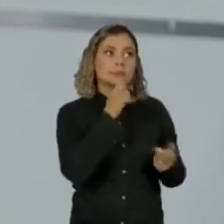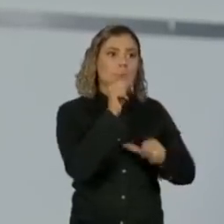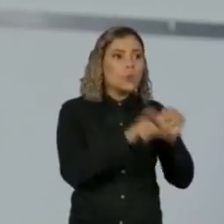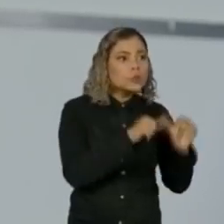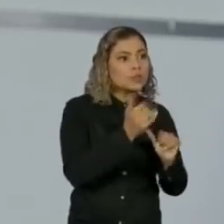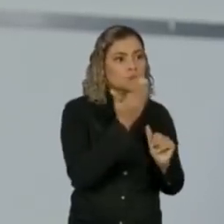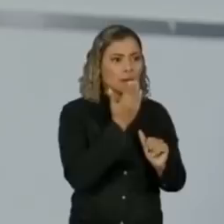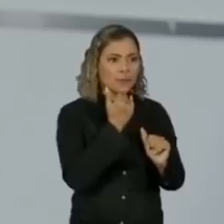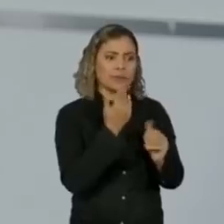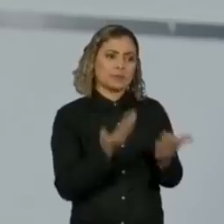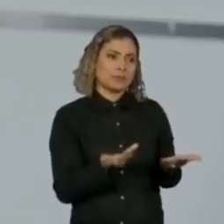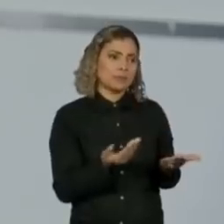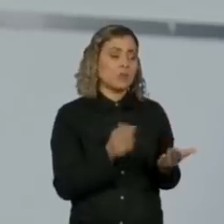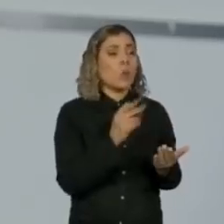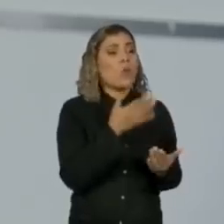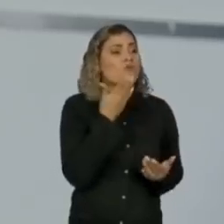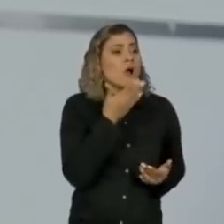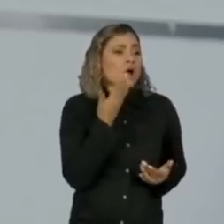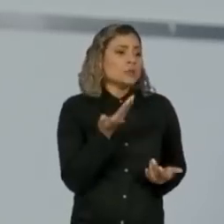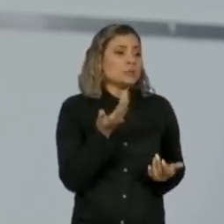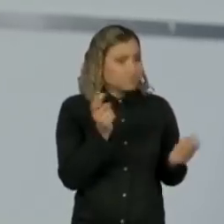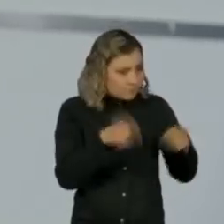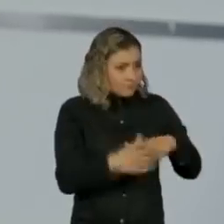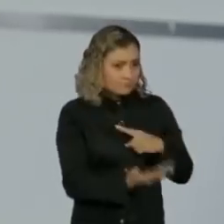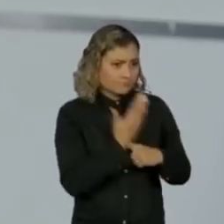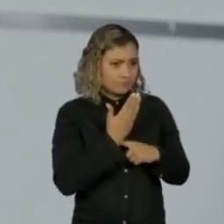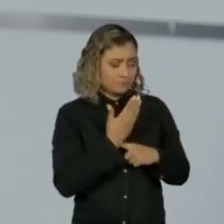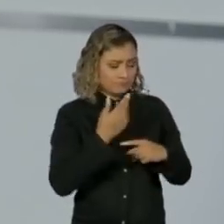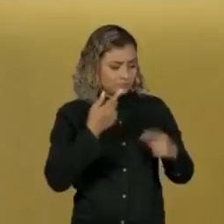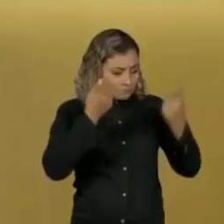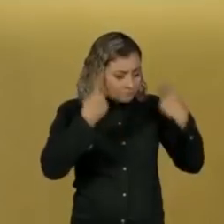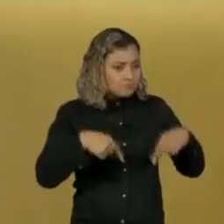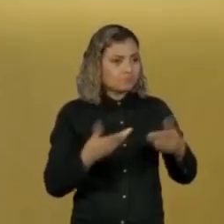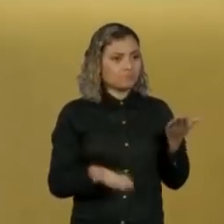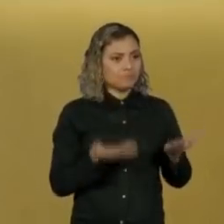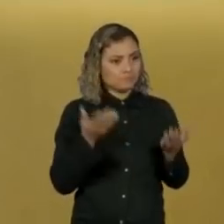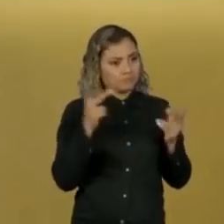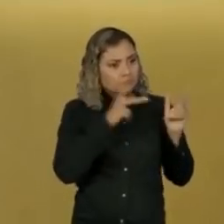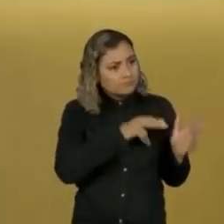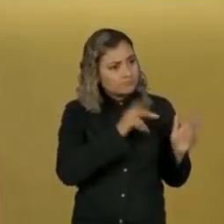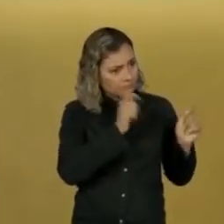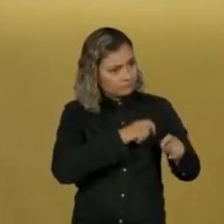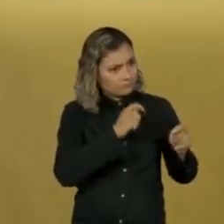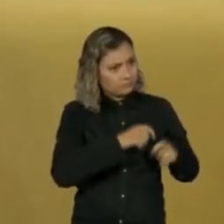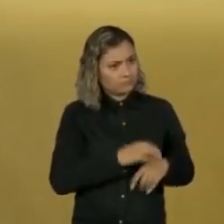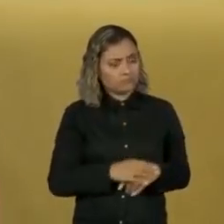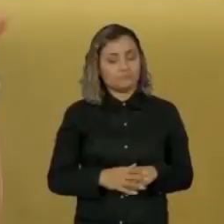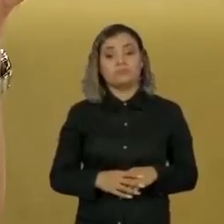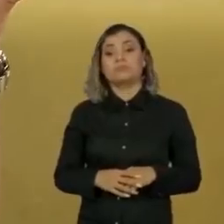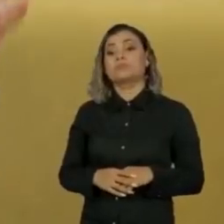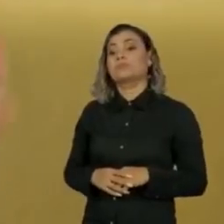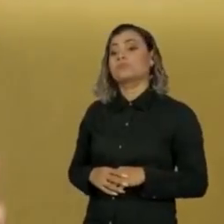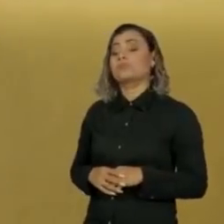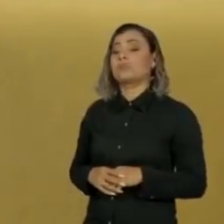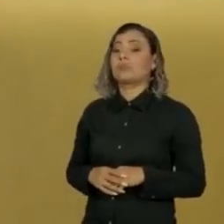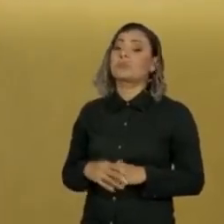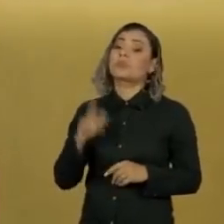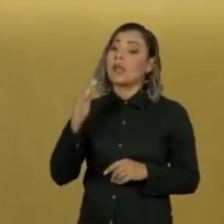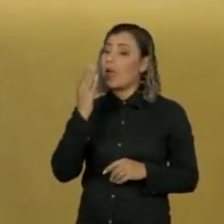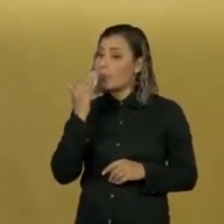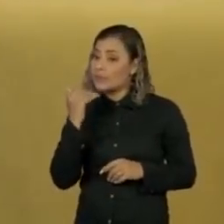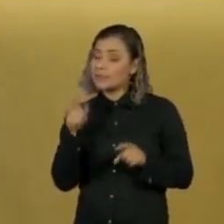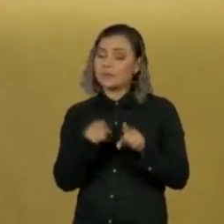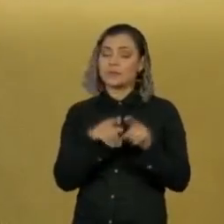mudança fácil até de se fazer que pode ajudar nesse equilíbrio do sono? Olha, eu atrelaria também alimentação